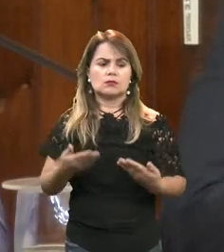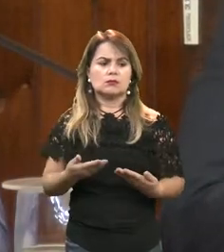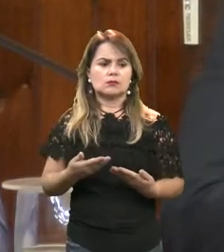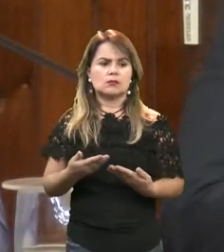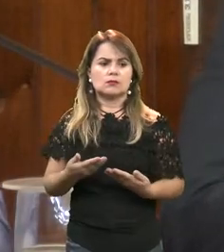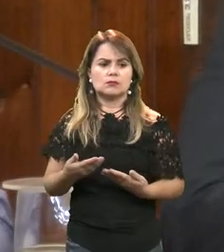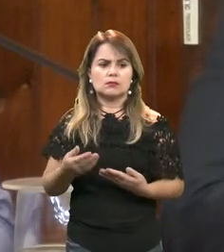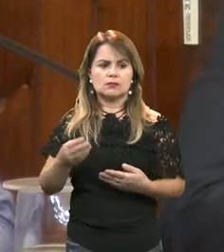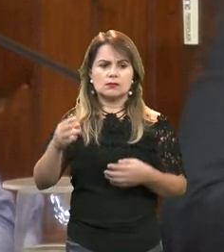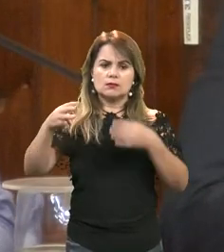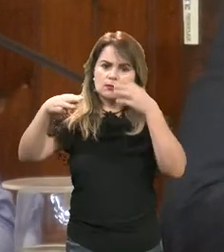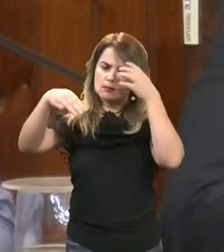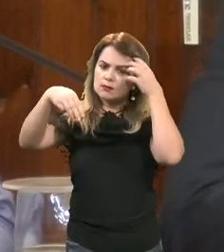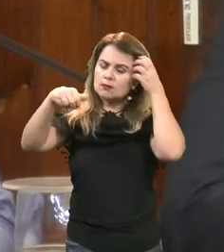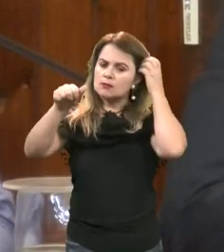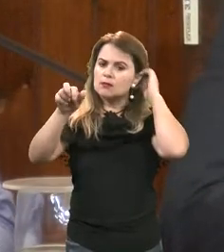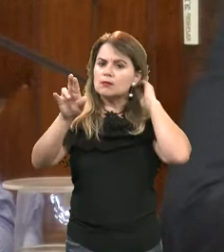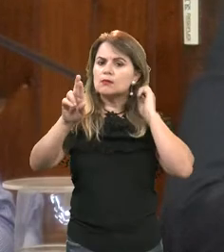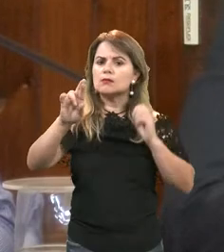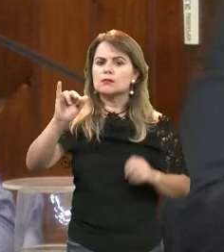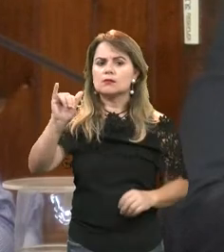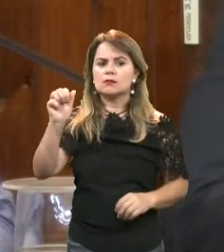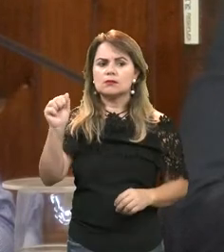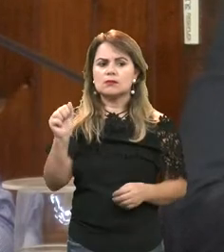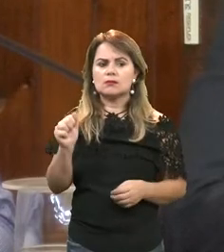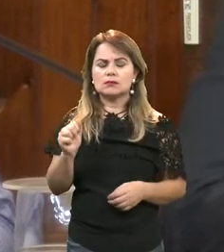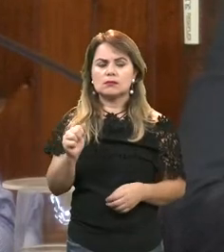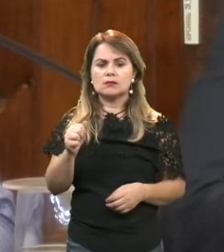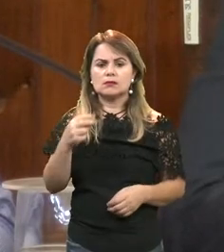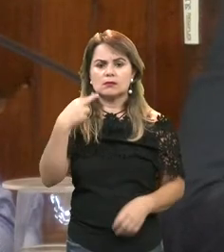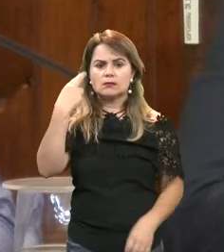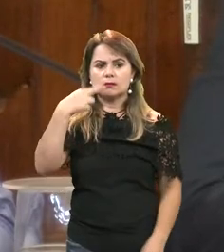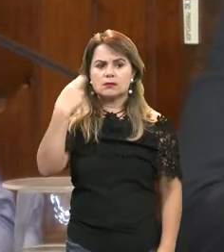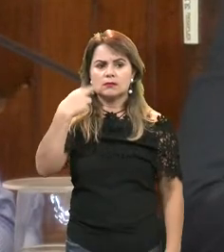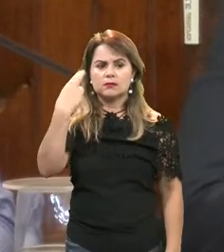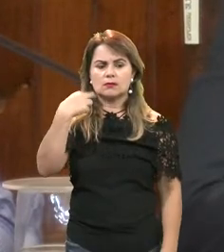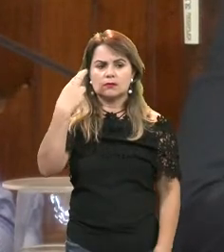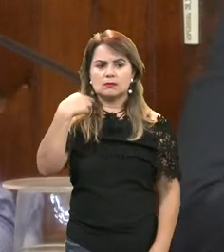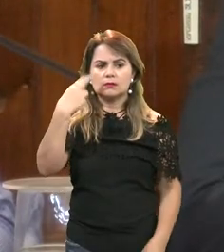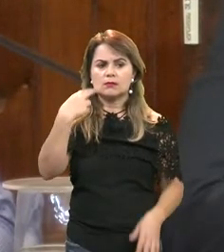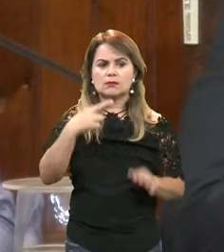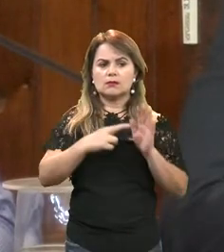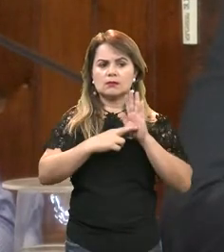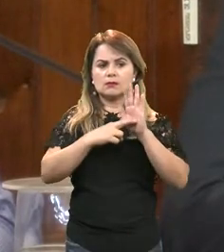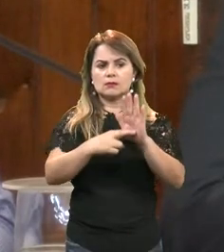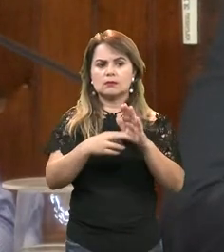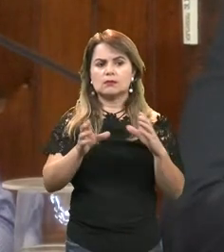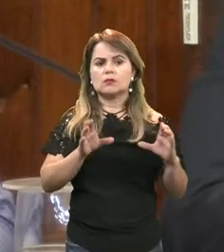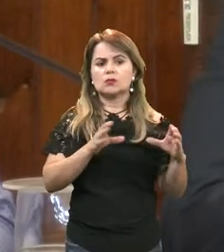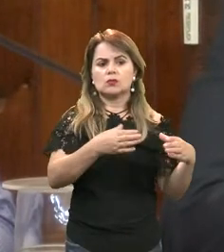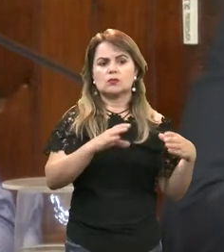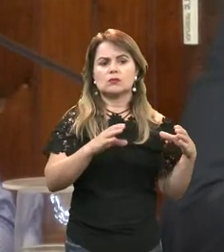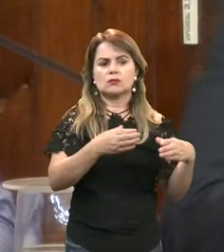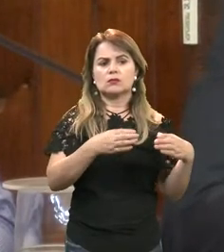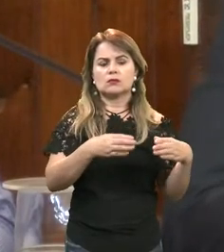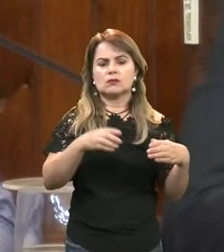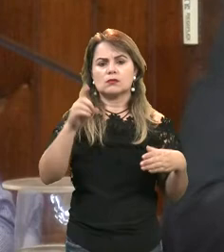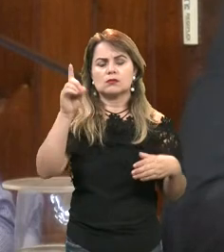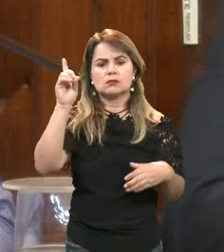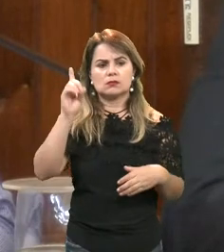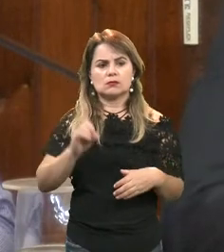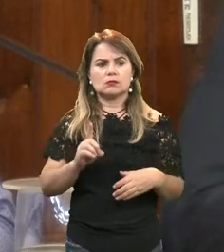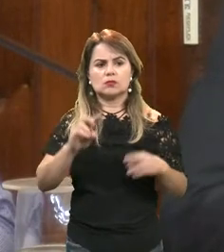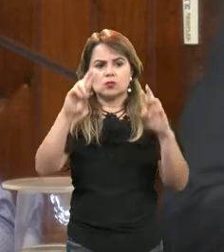Maria Laura Martins Bess, advogada, representando aqui também a Comissão de Direitos Humanos da